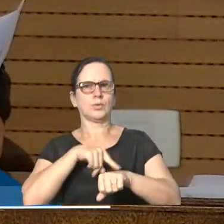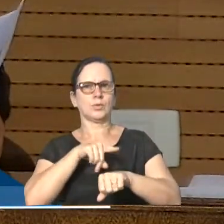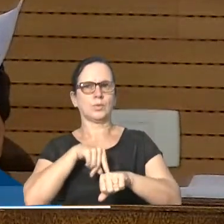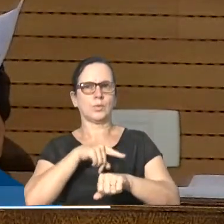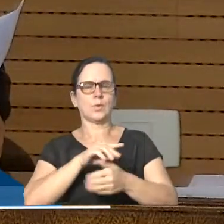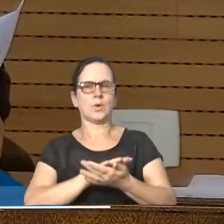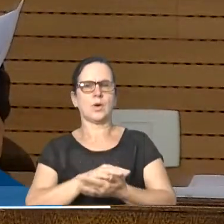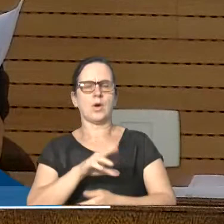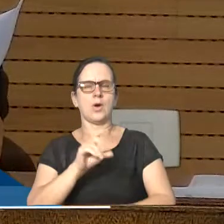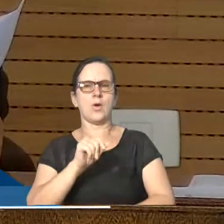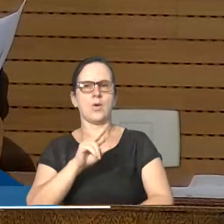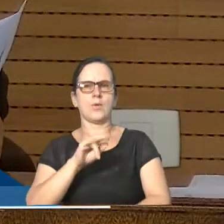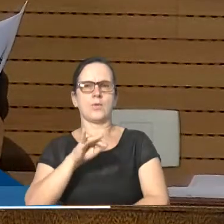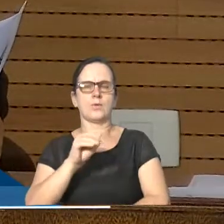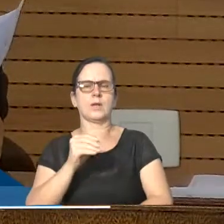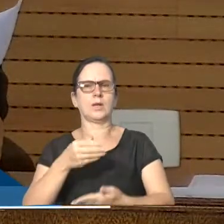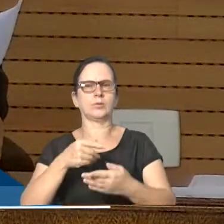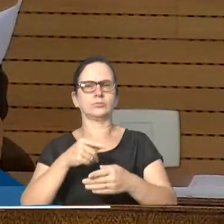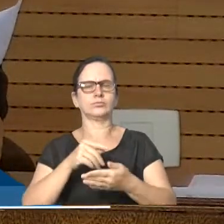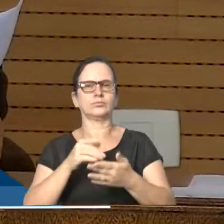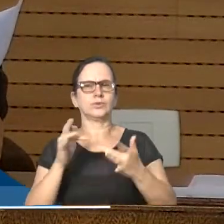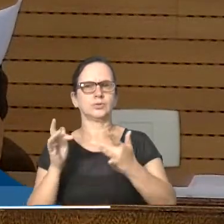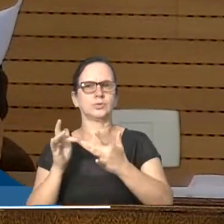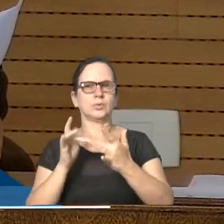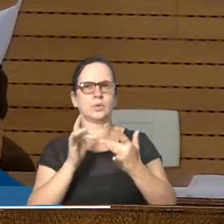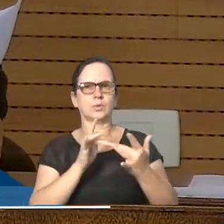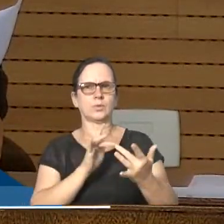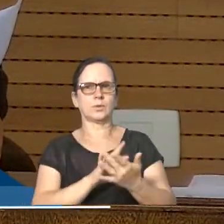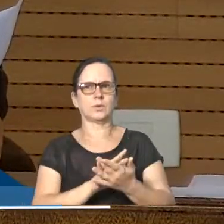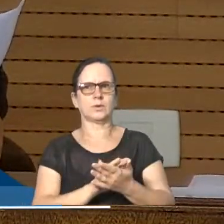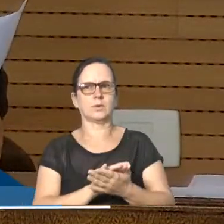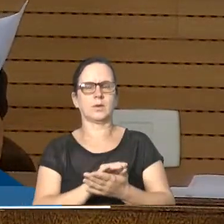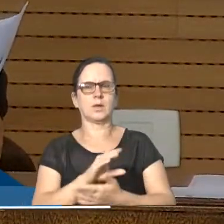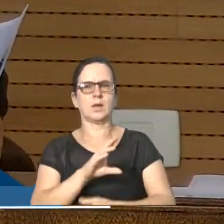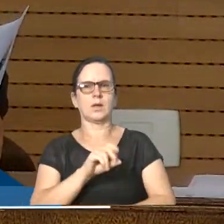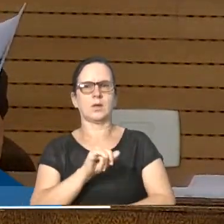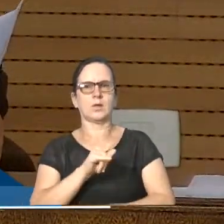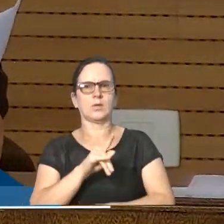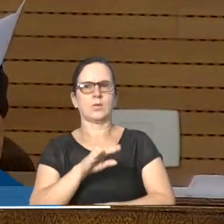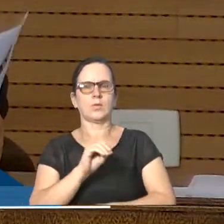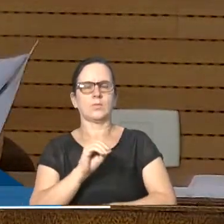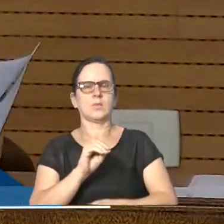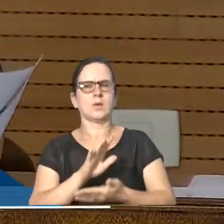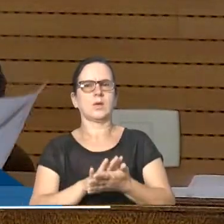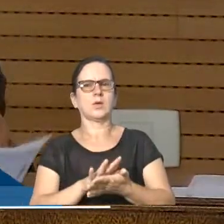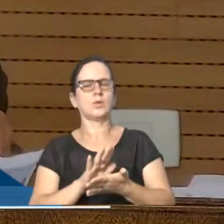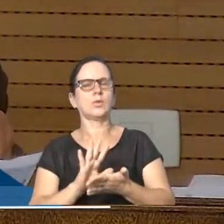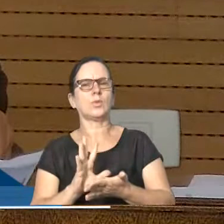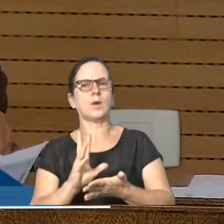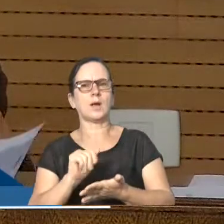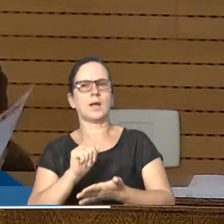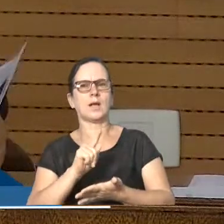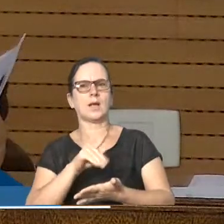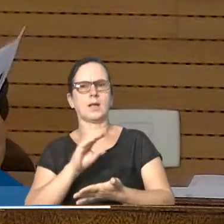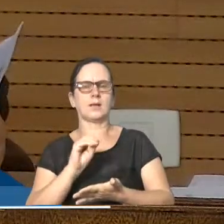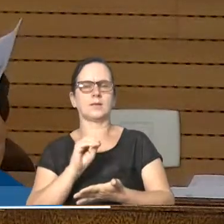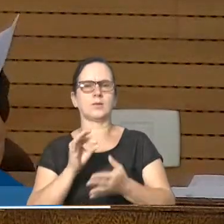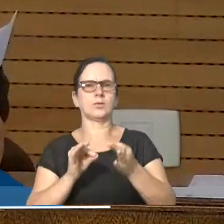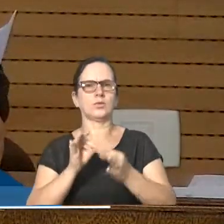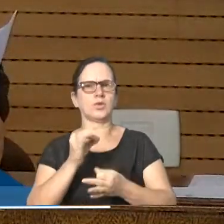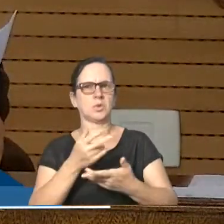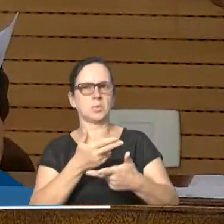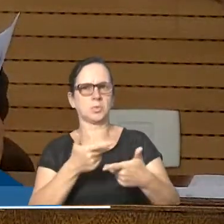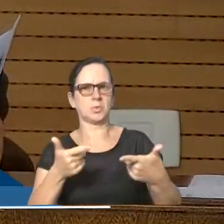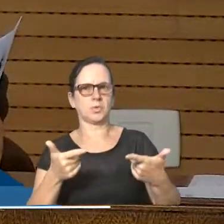de arbitramento, o acordo, a sucumbência nas ações judiciais ou administrativas de qualquer